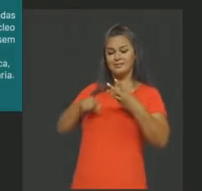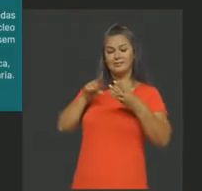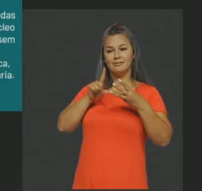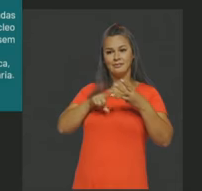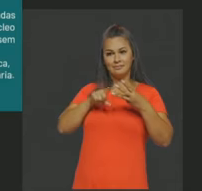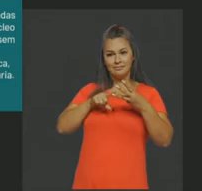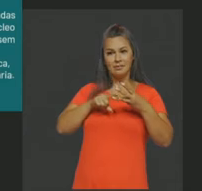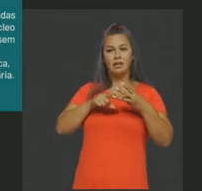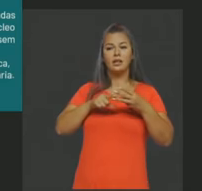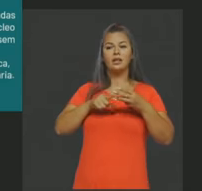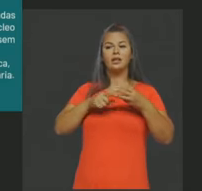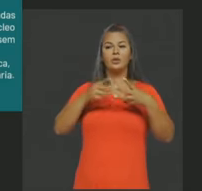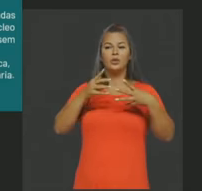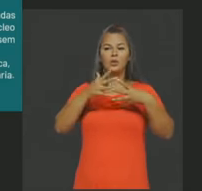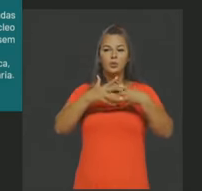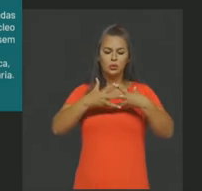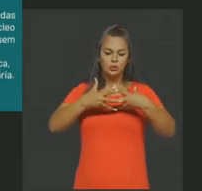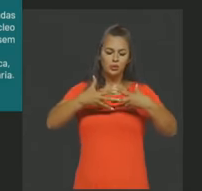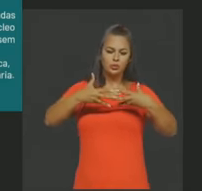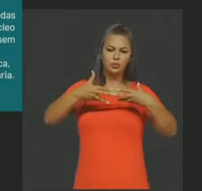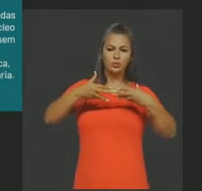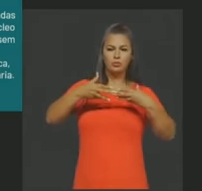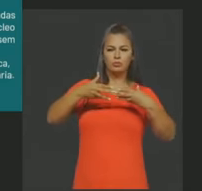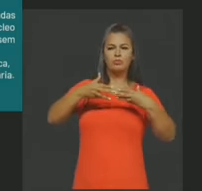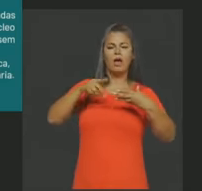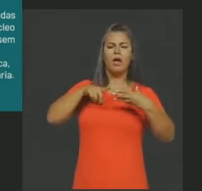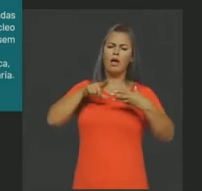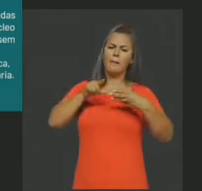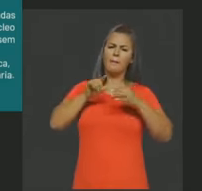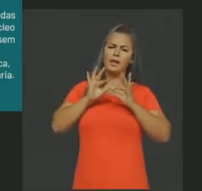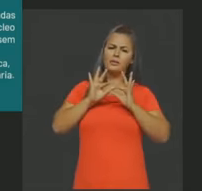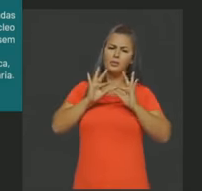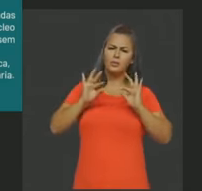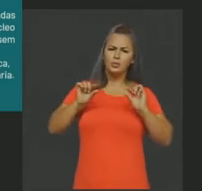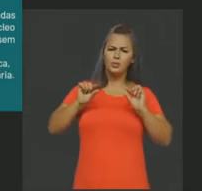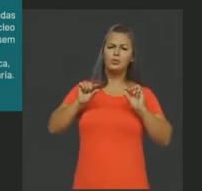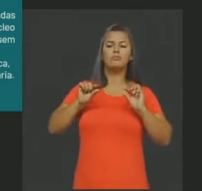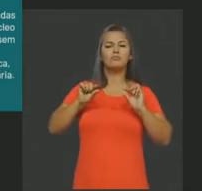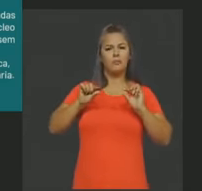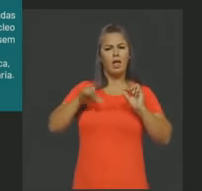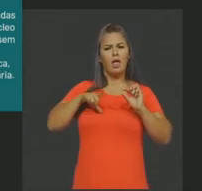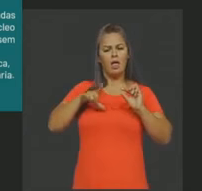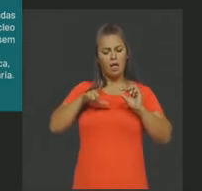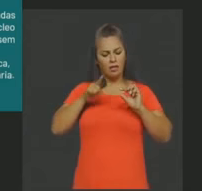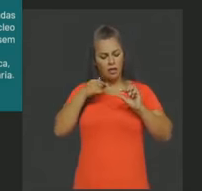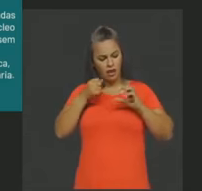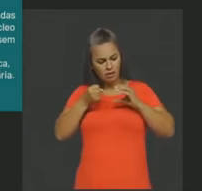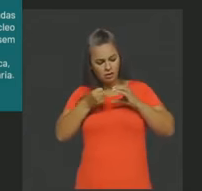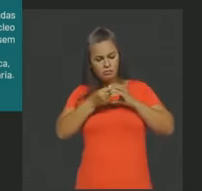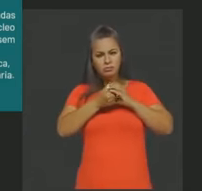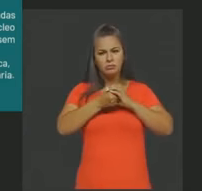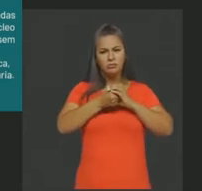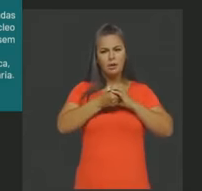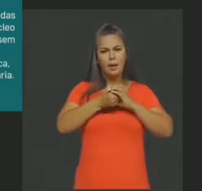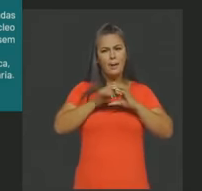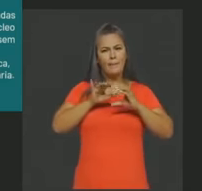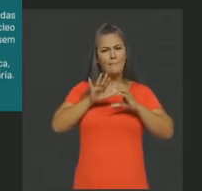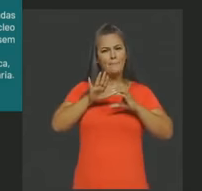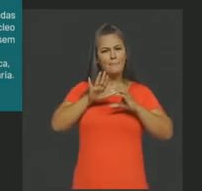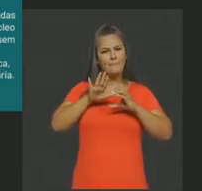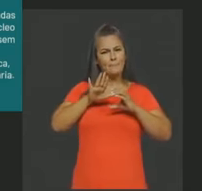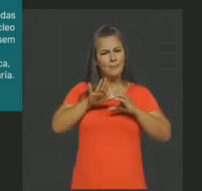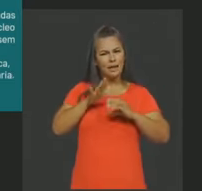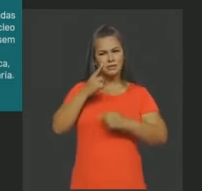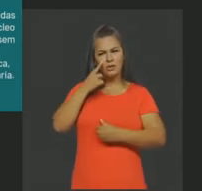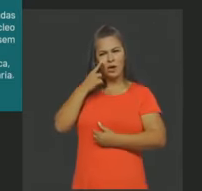alongadas, afiladas nas extremidades, né? Mais fininhas, com núcleo também. E eu já não percebo aqui essas fibras, né?